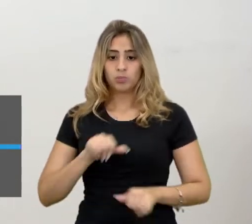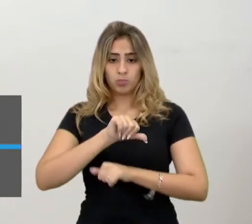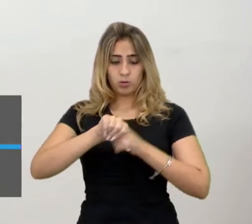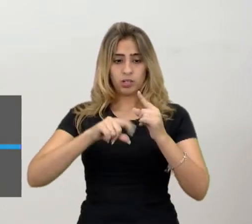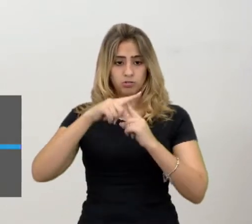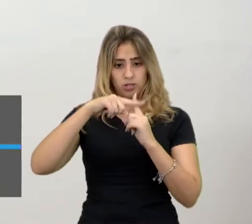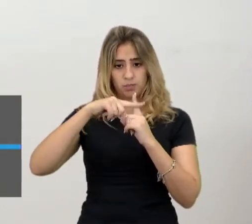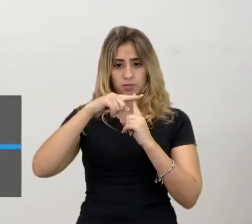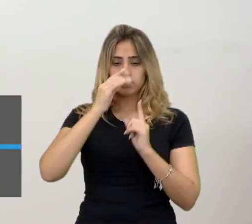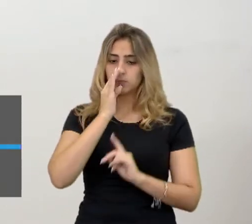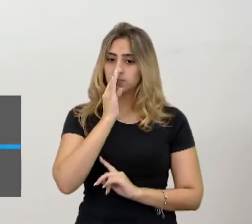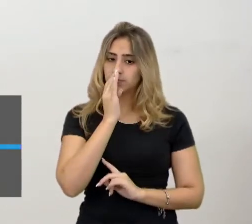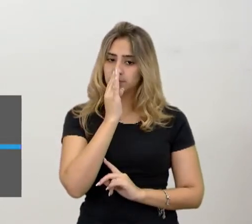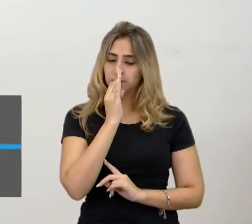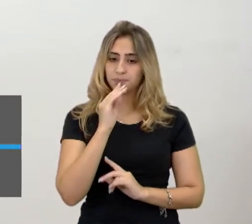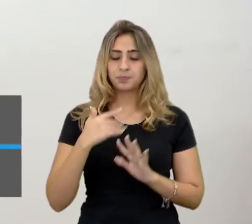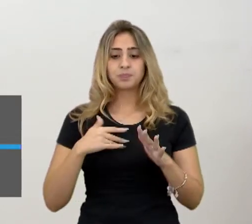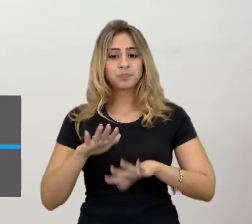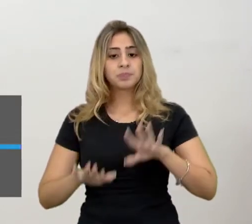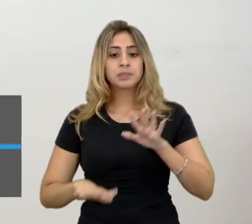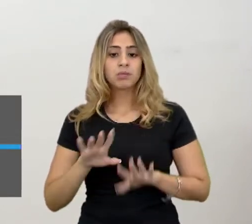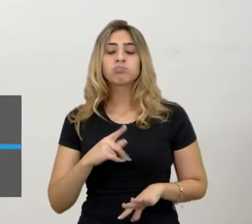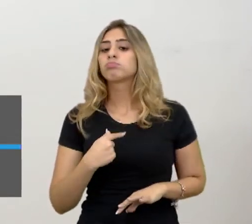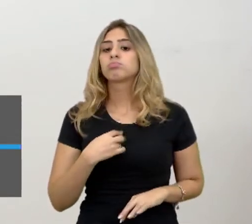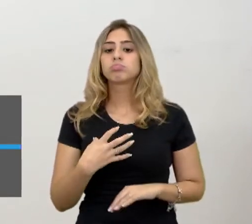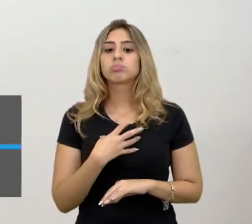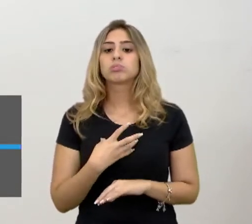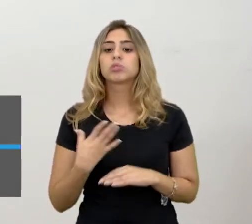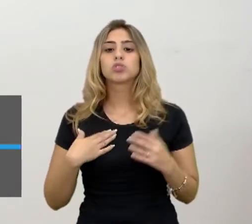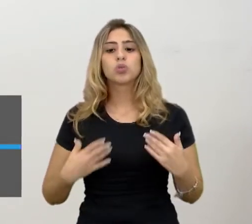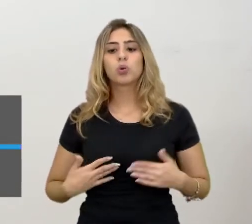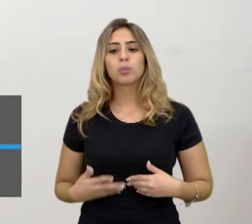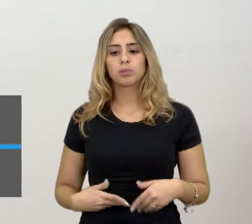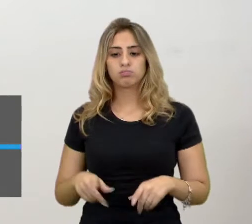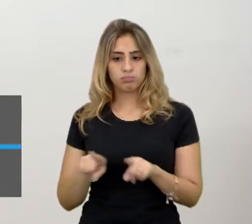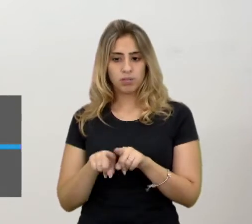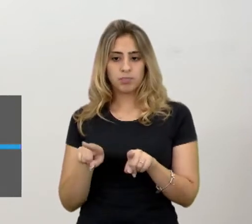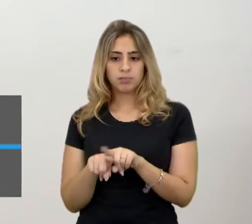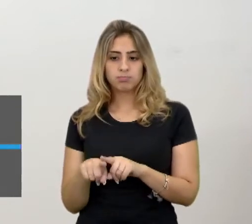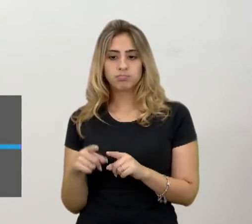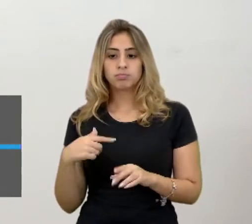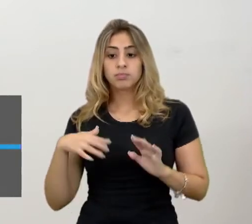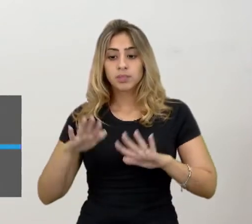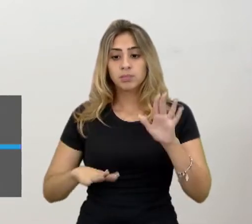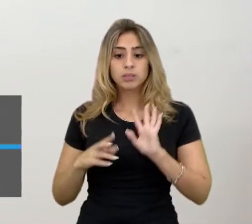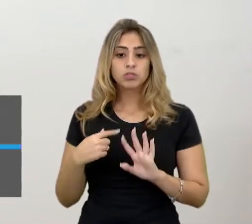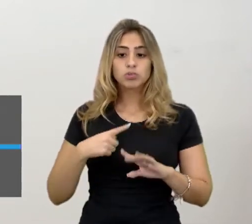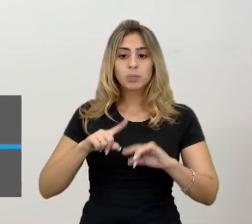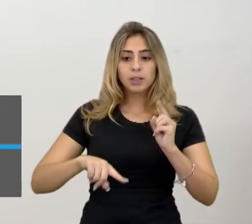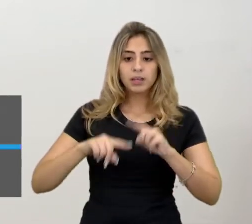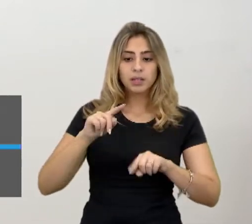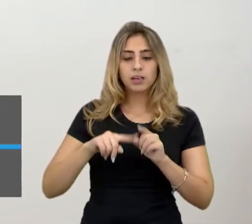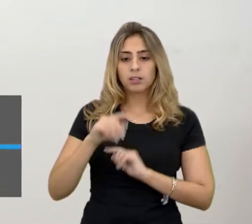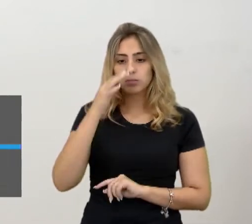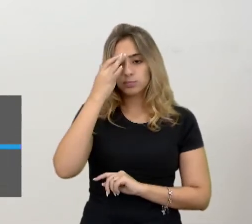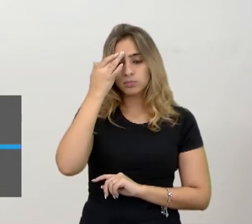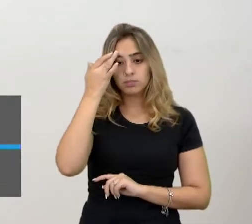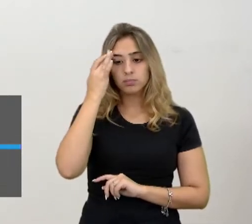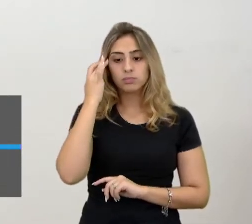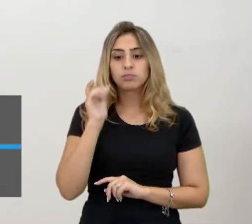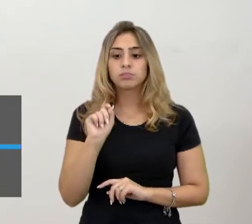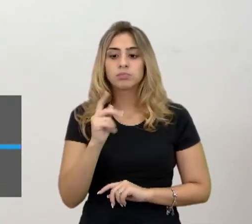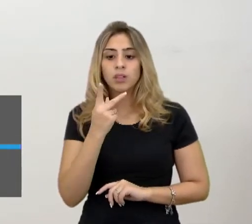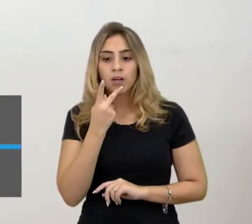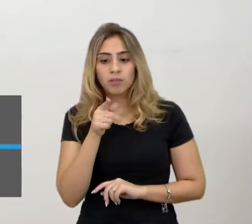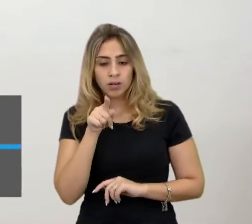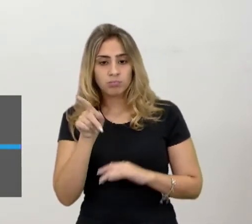temperatura, né, calor sensível, depende do tipo de corpo também. Tá certo? Depende do tipo de material e da substância. Quem vai dizer quem